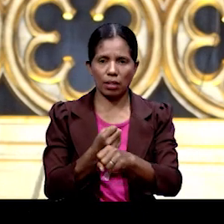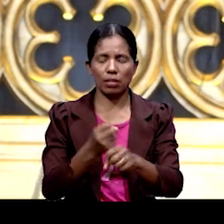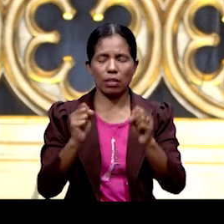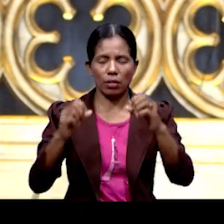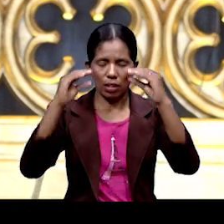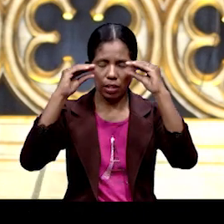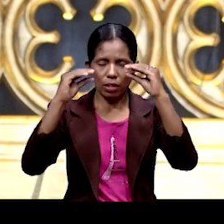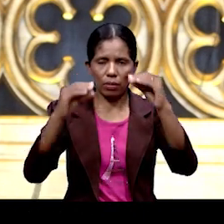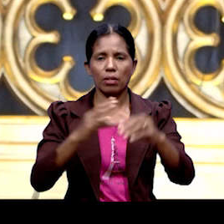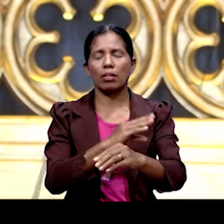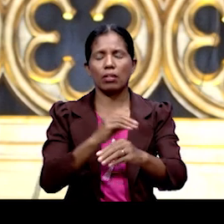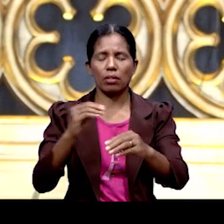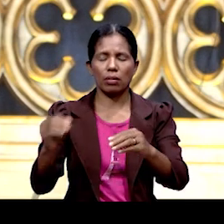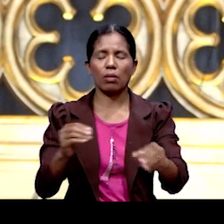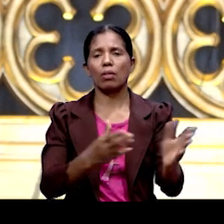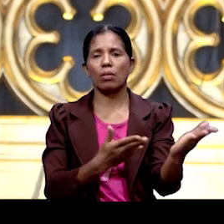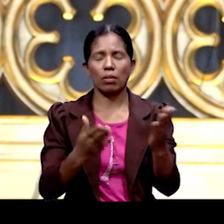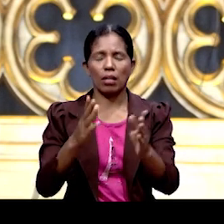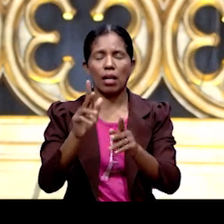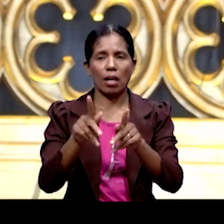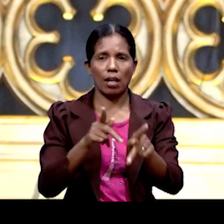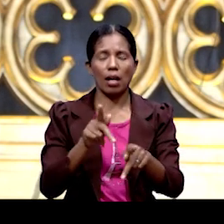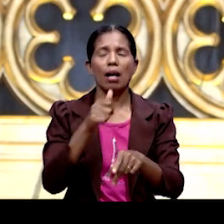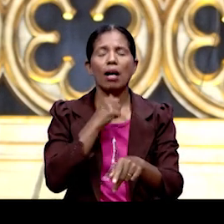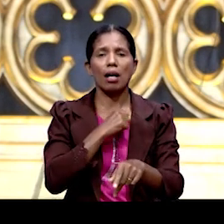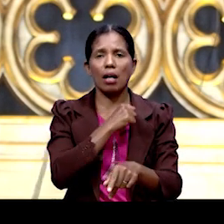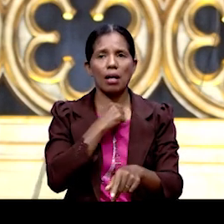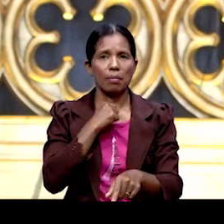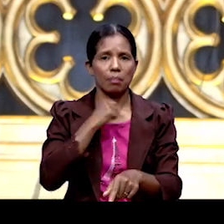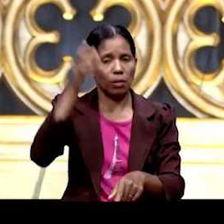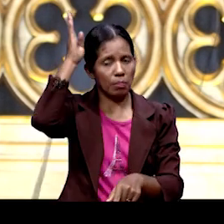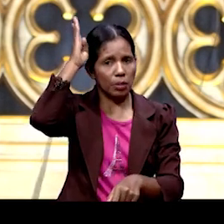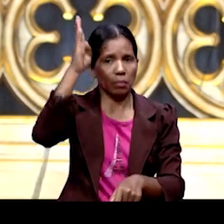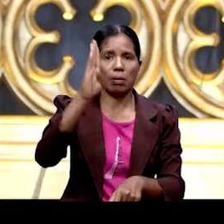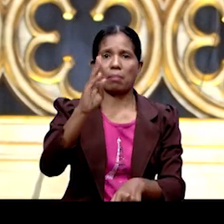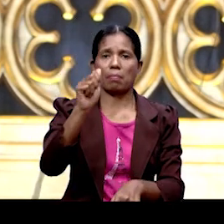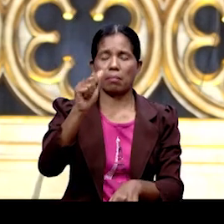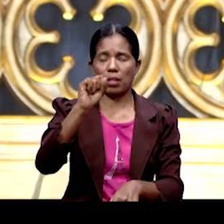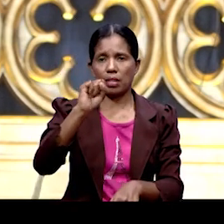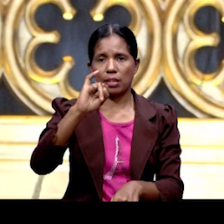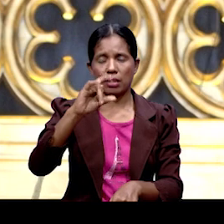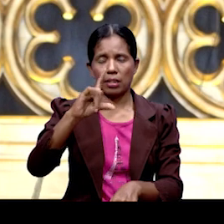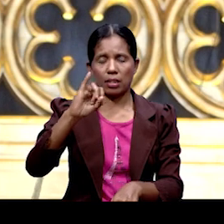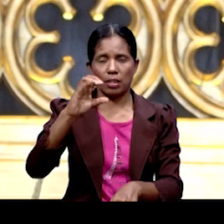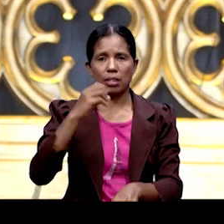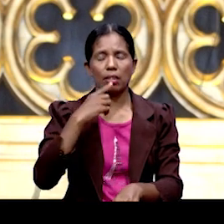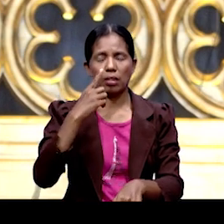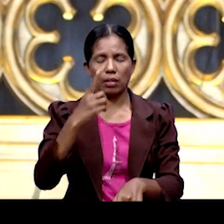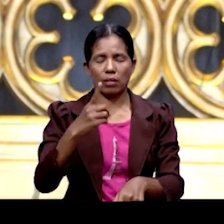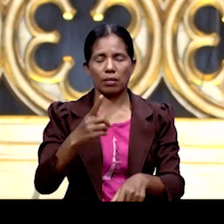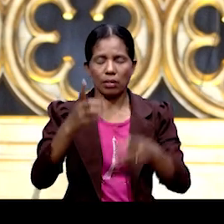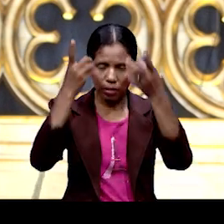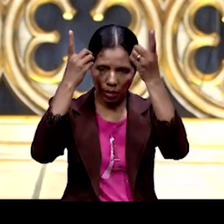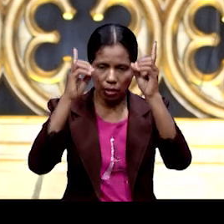dedicação e coragem manifestados pelo Bispo Basílio do Nascimento em determinados momentos da